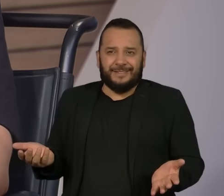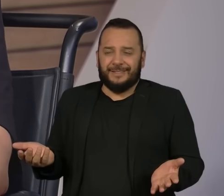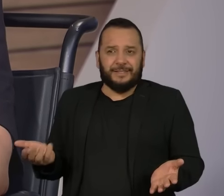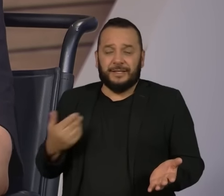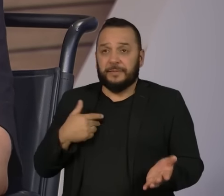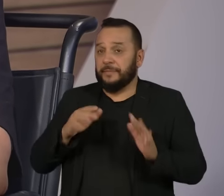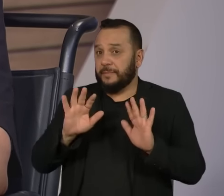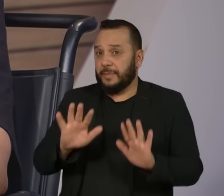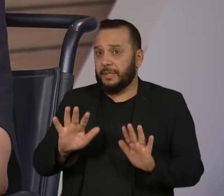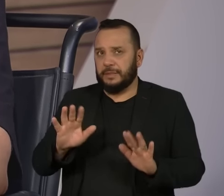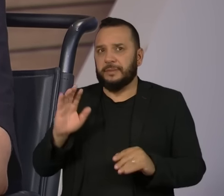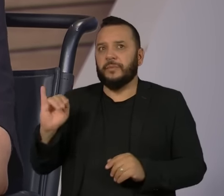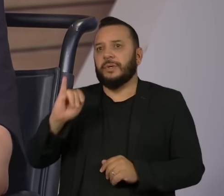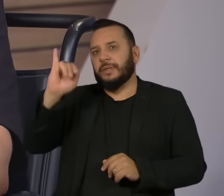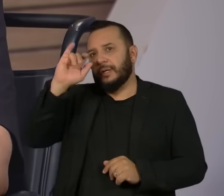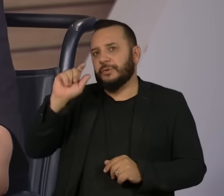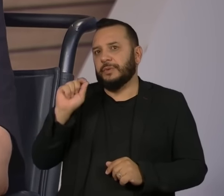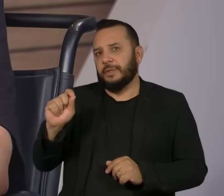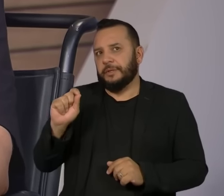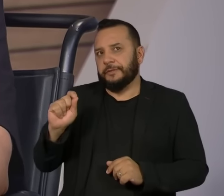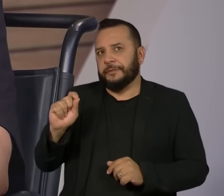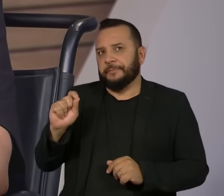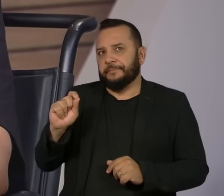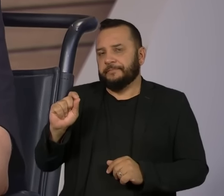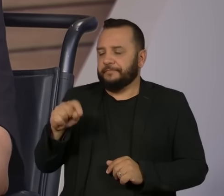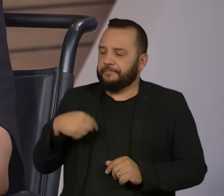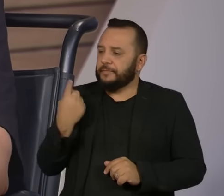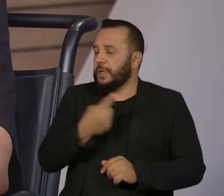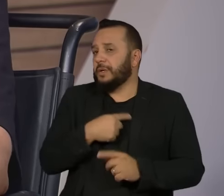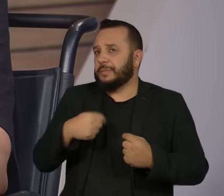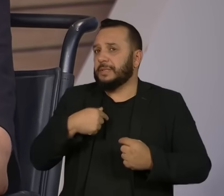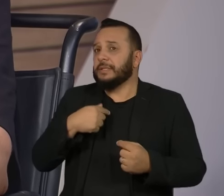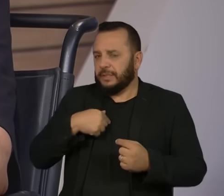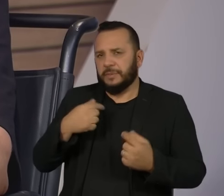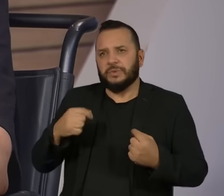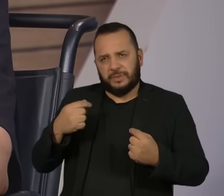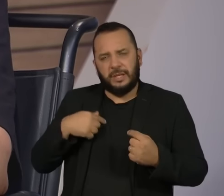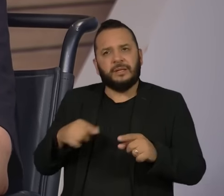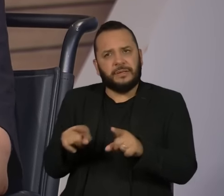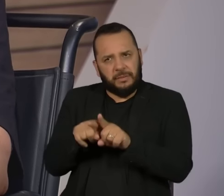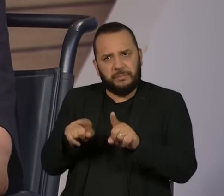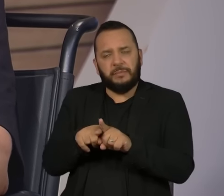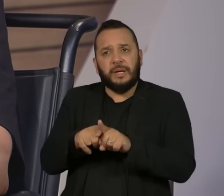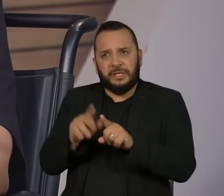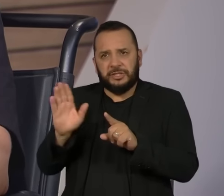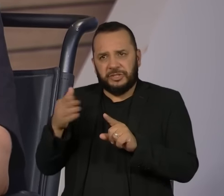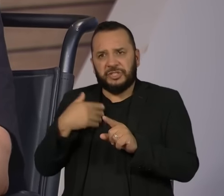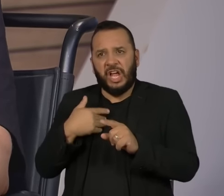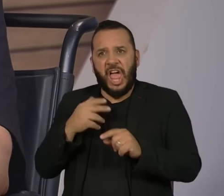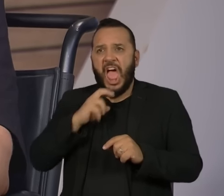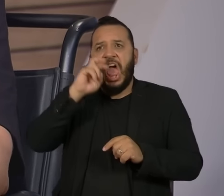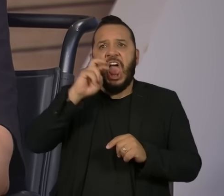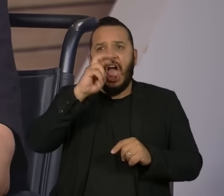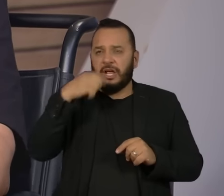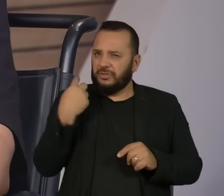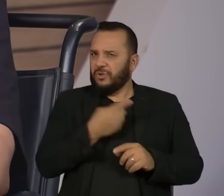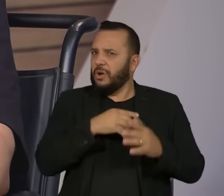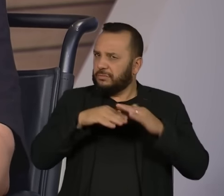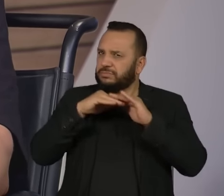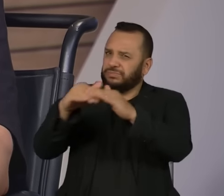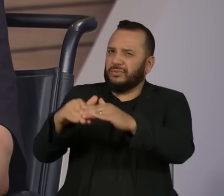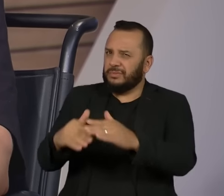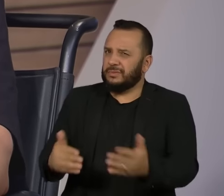Agora, uma coisa que é importante que aí a gente precisa falar mais alto. Né? Assim, é preciso que